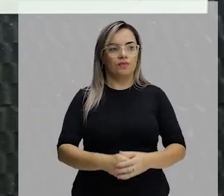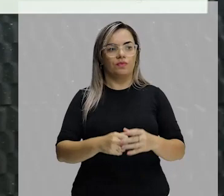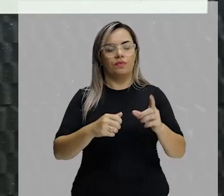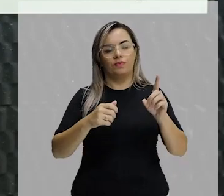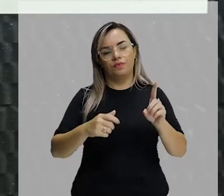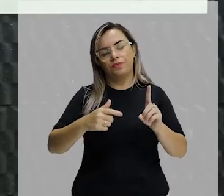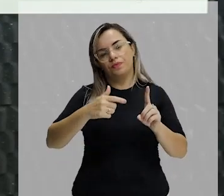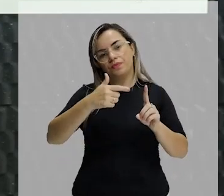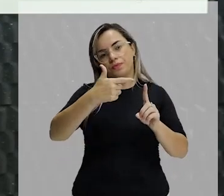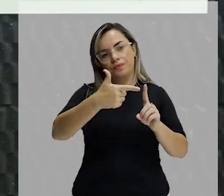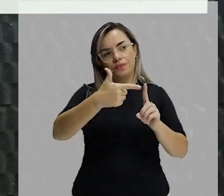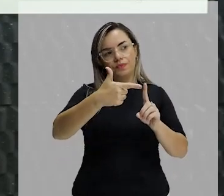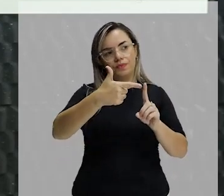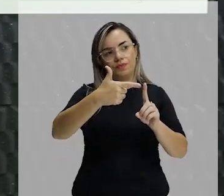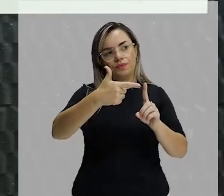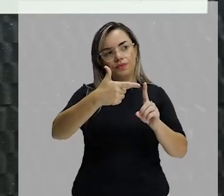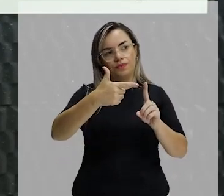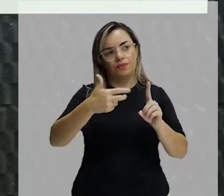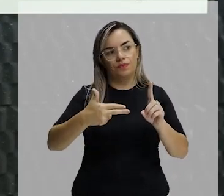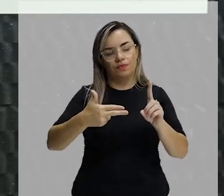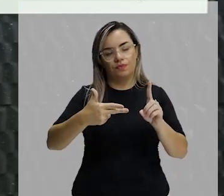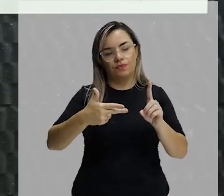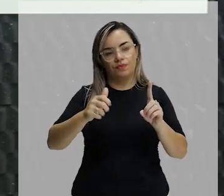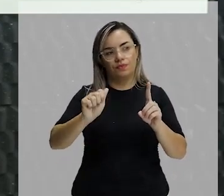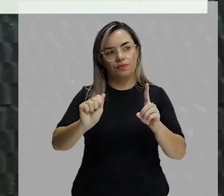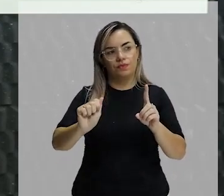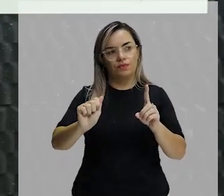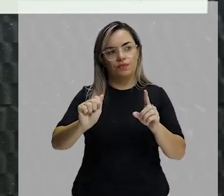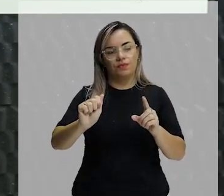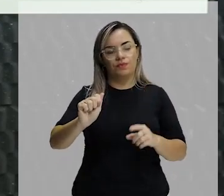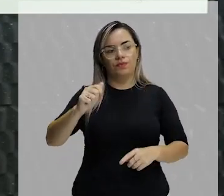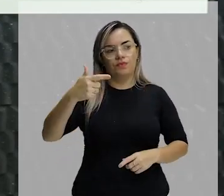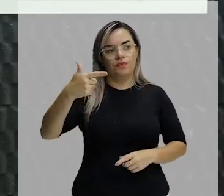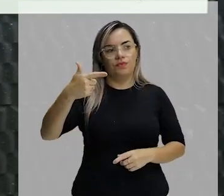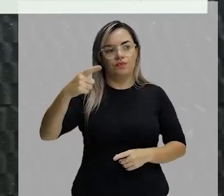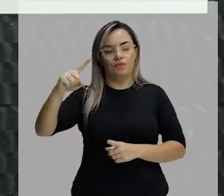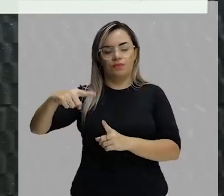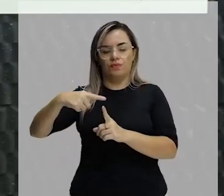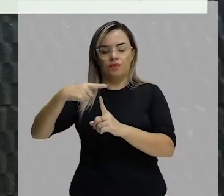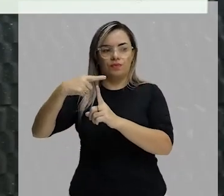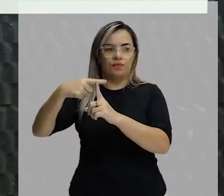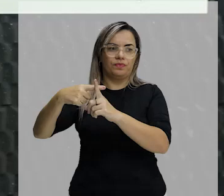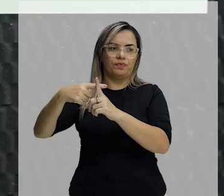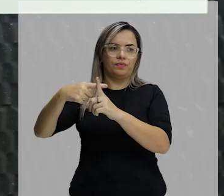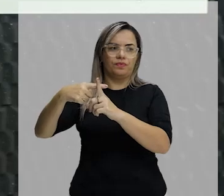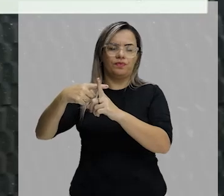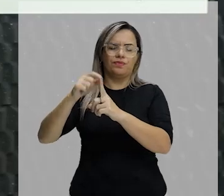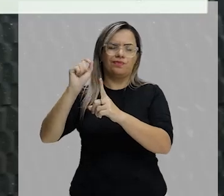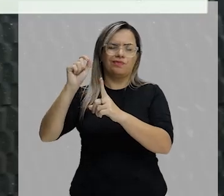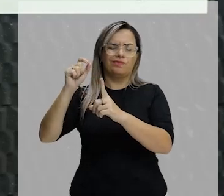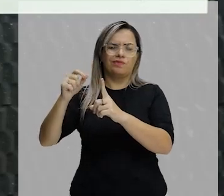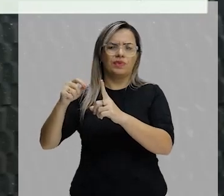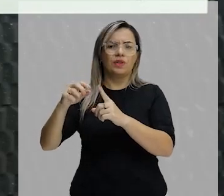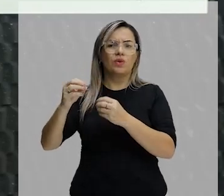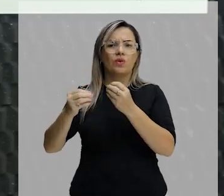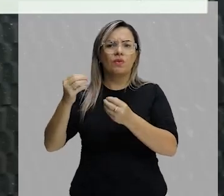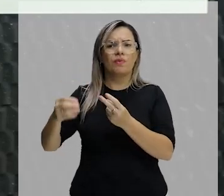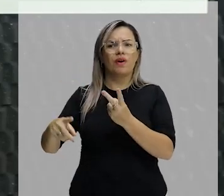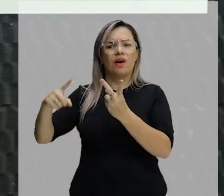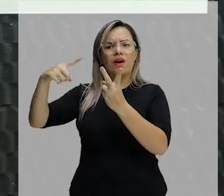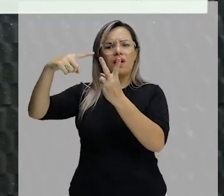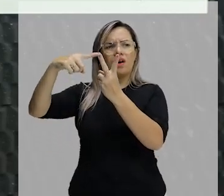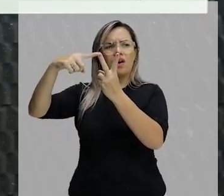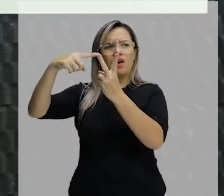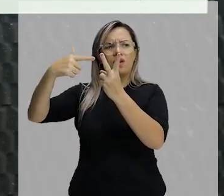igual a ao quadrado mais... Turminha, a raiz de 2 ao quadrado, o a